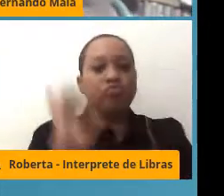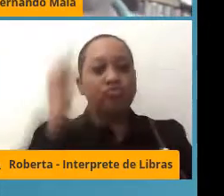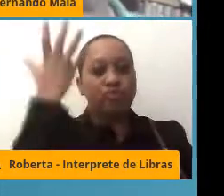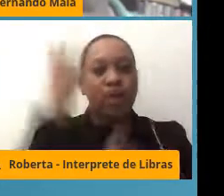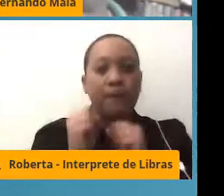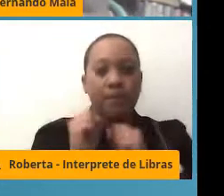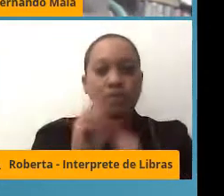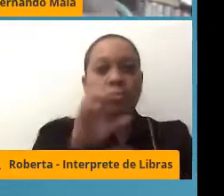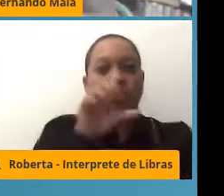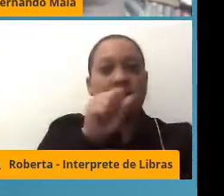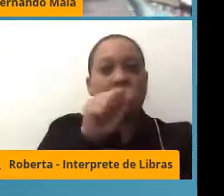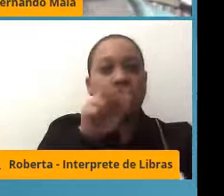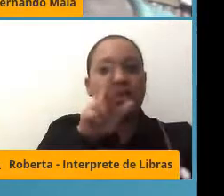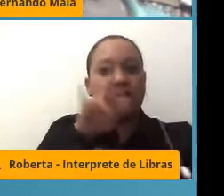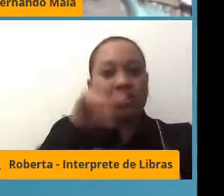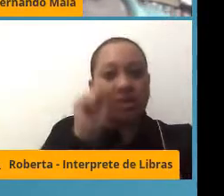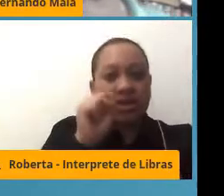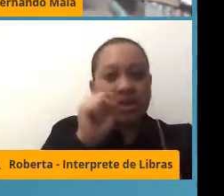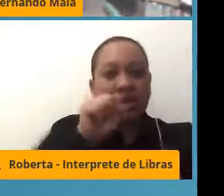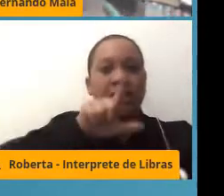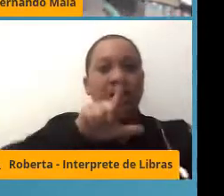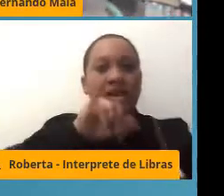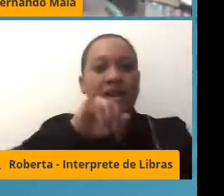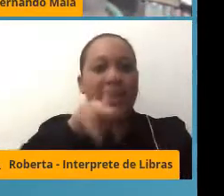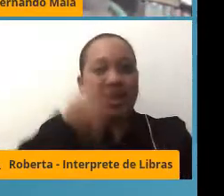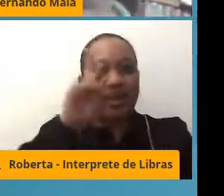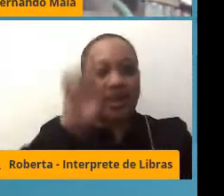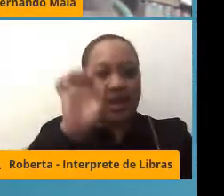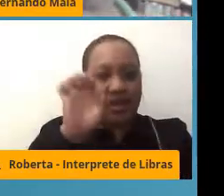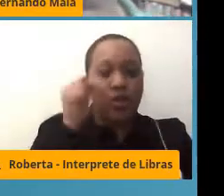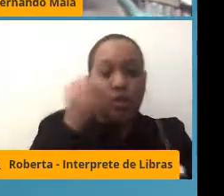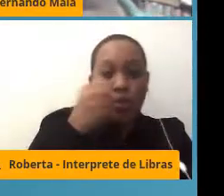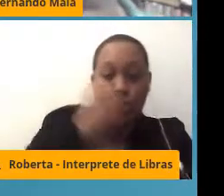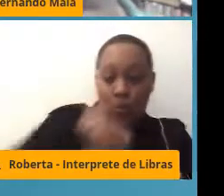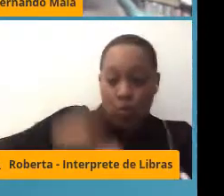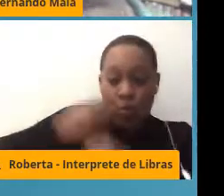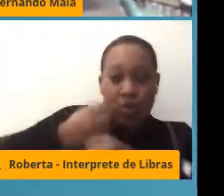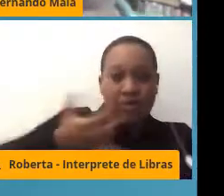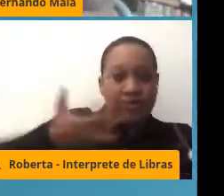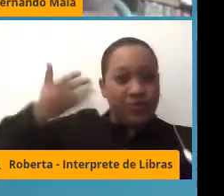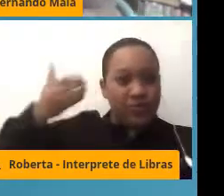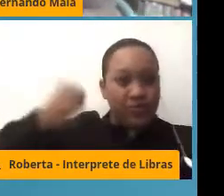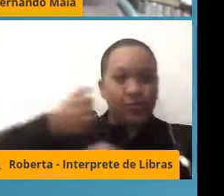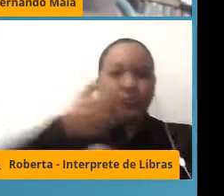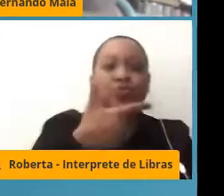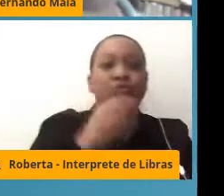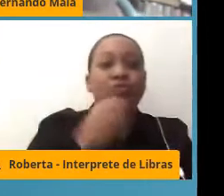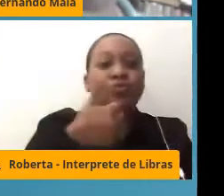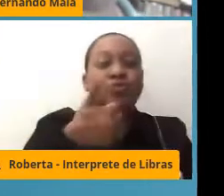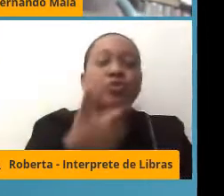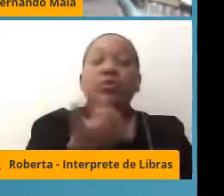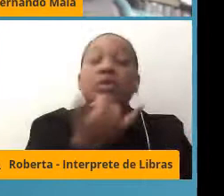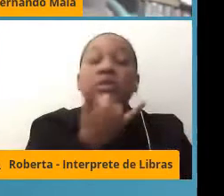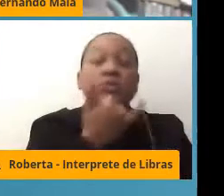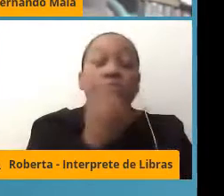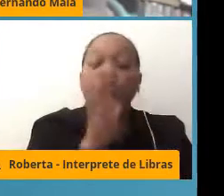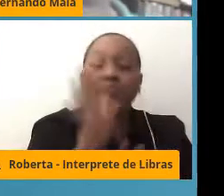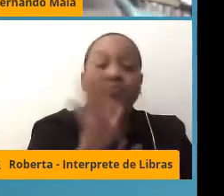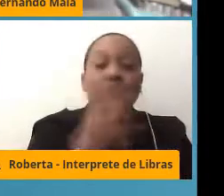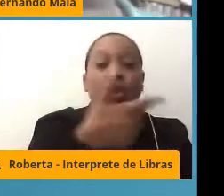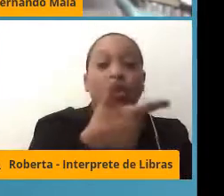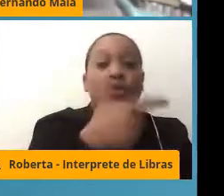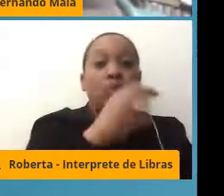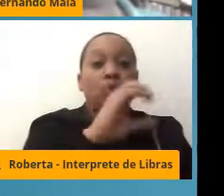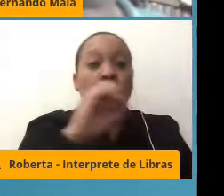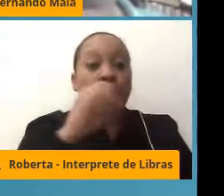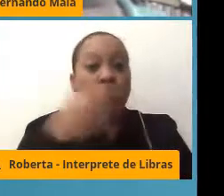SARS-like. Vocês lembram que há uns anos atrás, em 2012, apareceu uma pneumonia chamada, 2002, apareceu uma